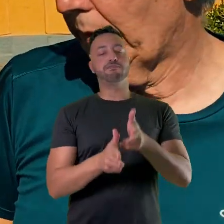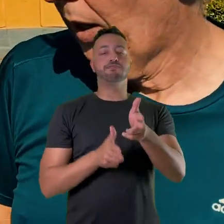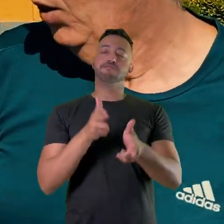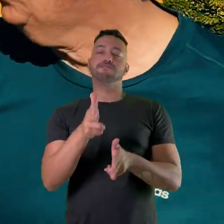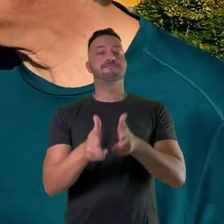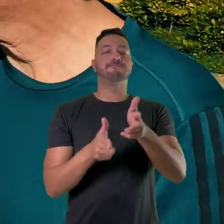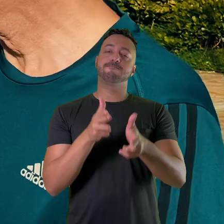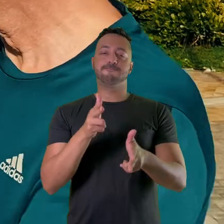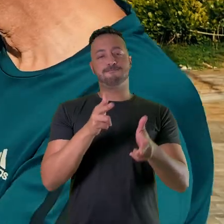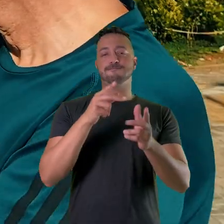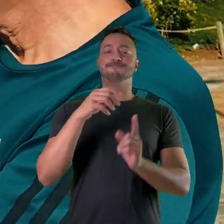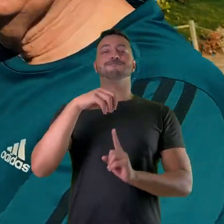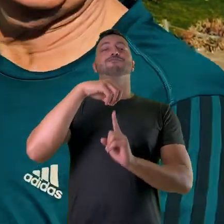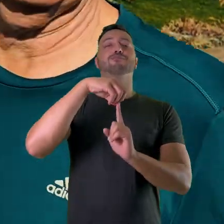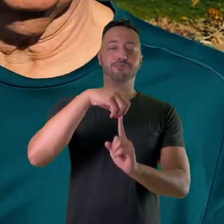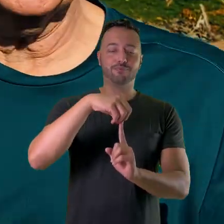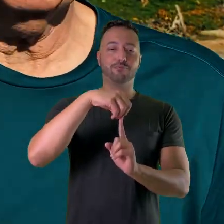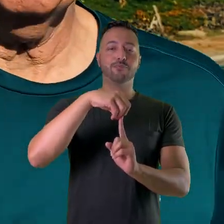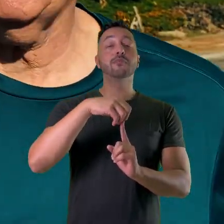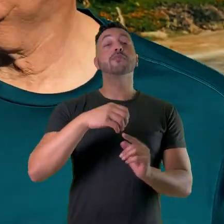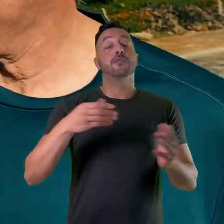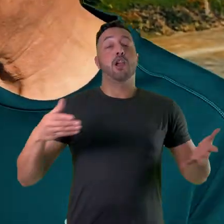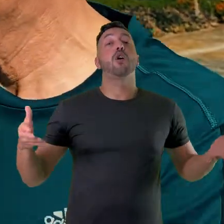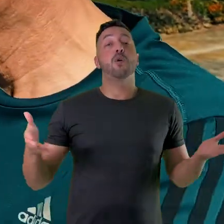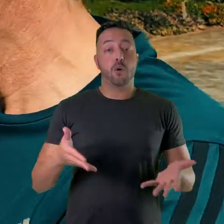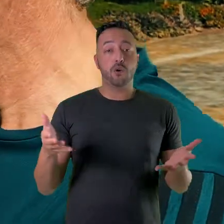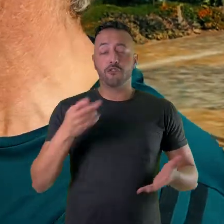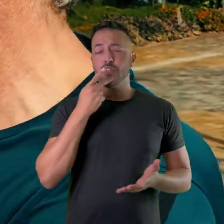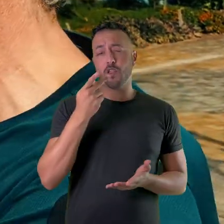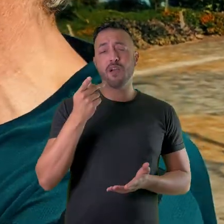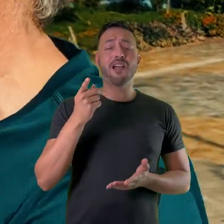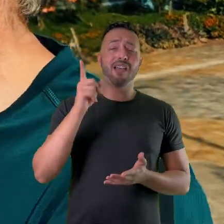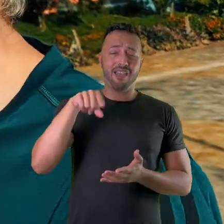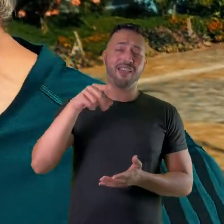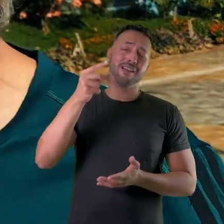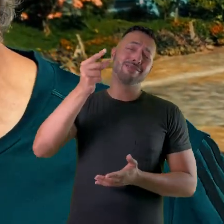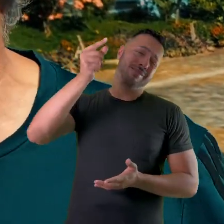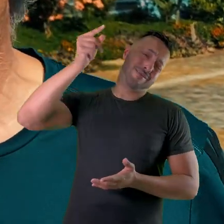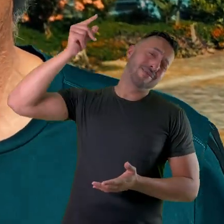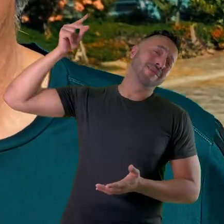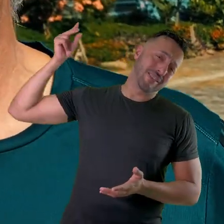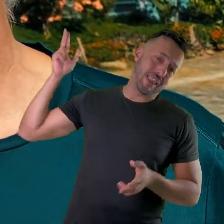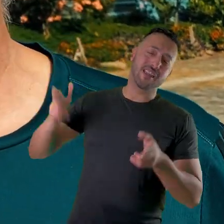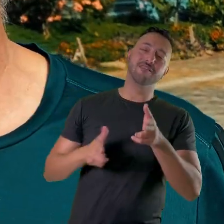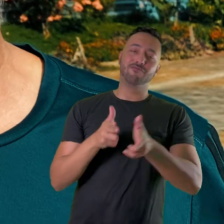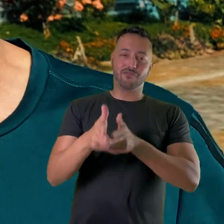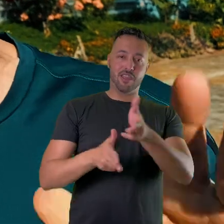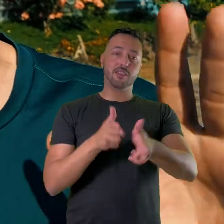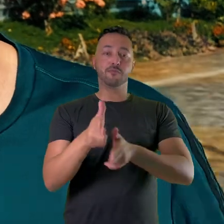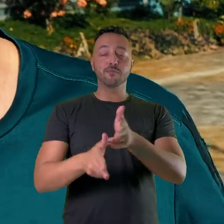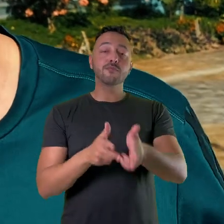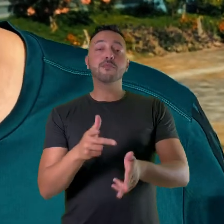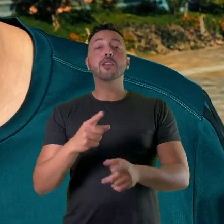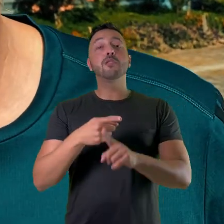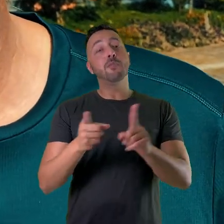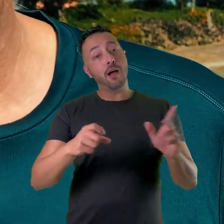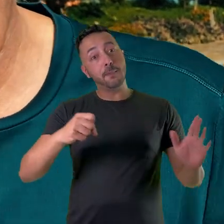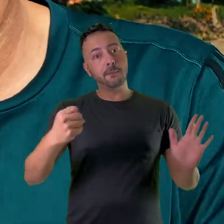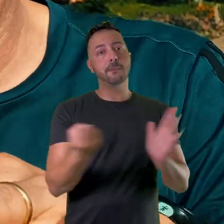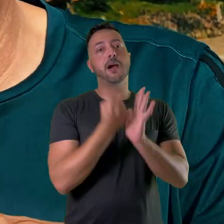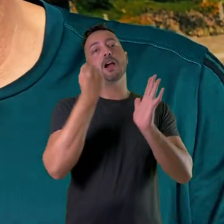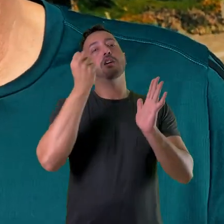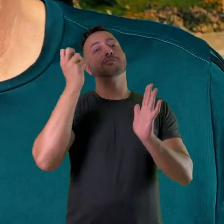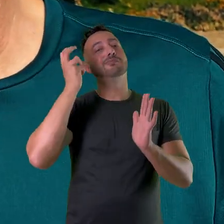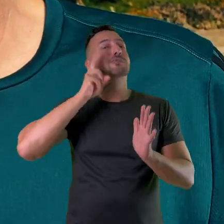ferroviária. Hoje é um prédio, como a gente bem falou, antiga estação ferroviária. Mas isso é um marco